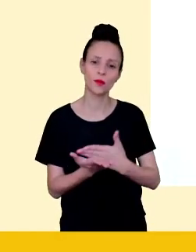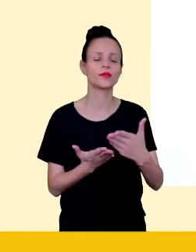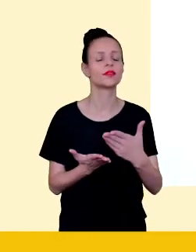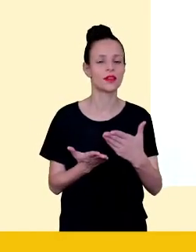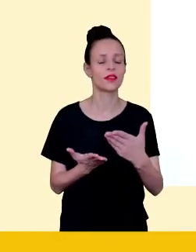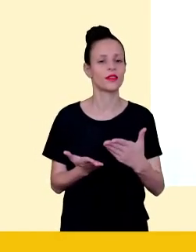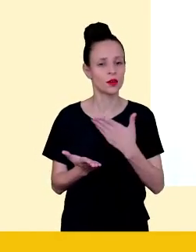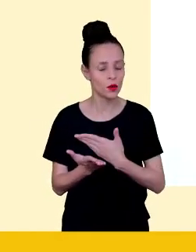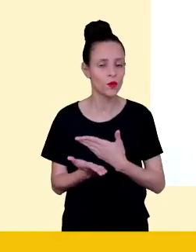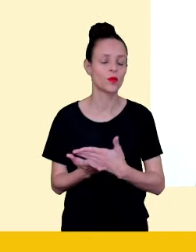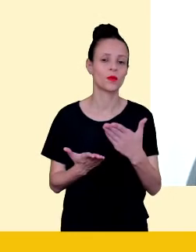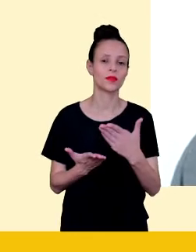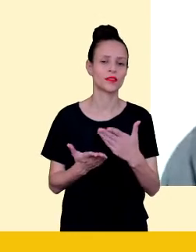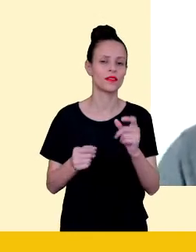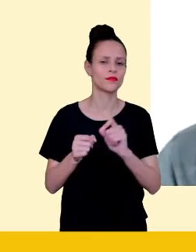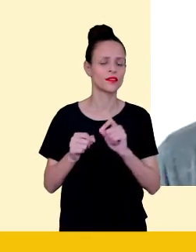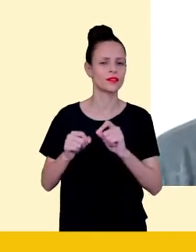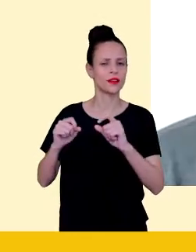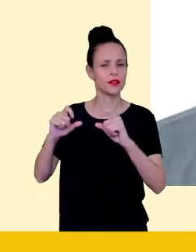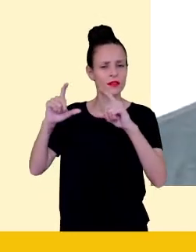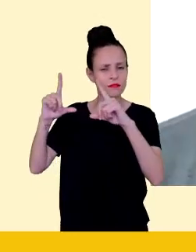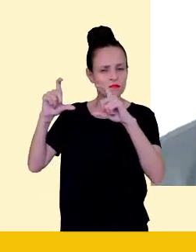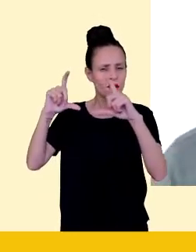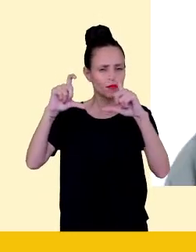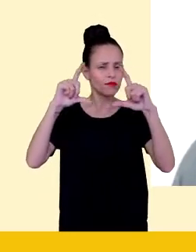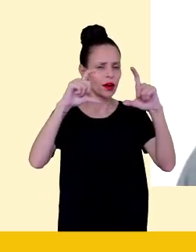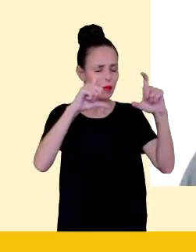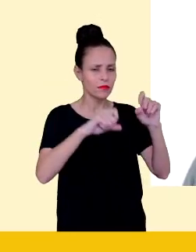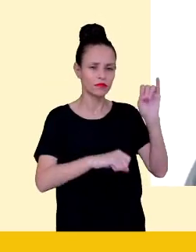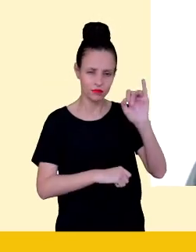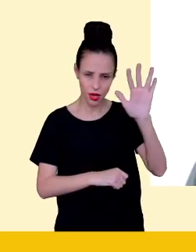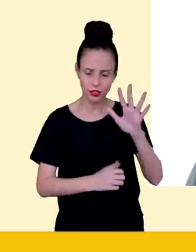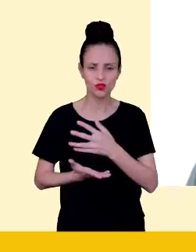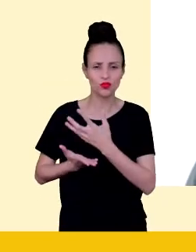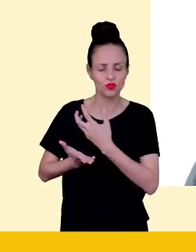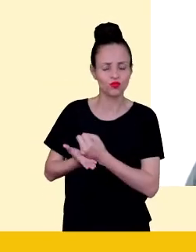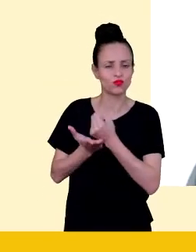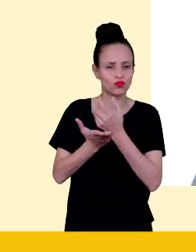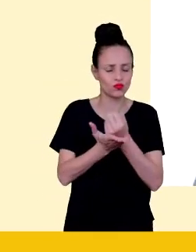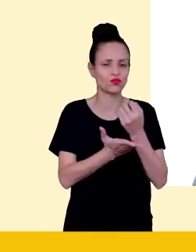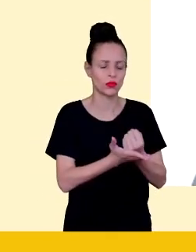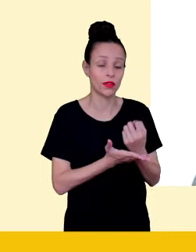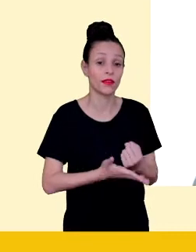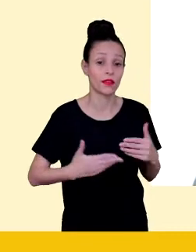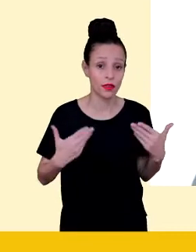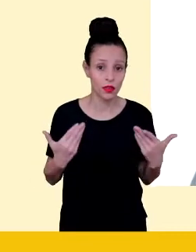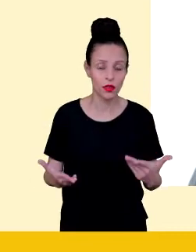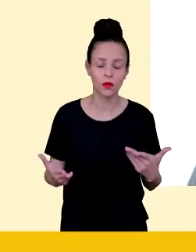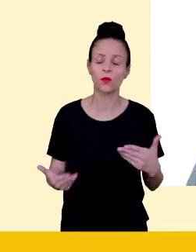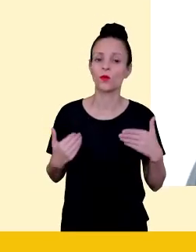Né? E daí assim, eu comecei a fazer imagens, fazendo registro, né?